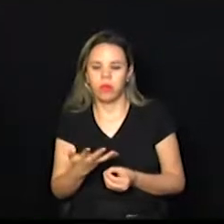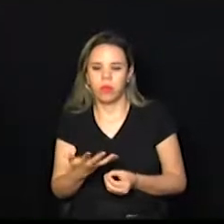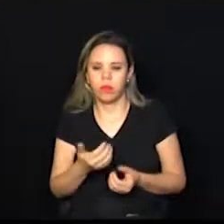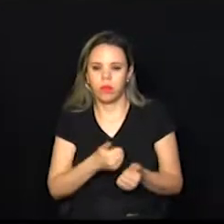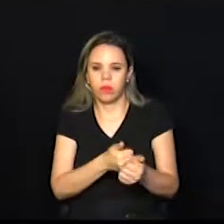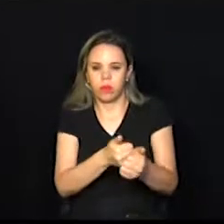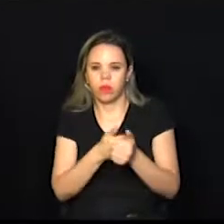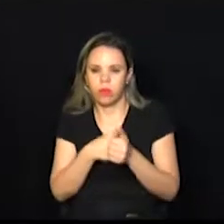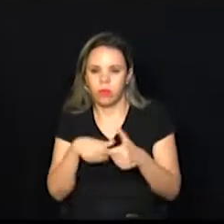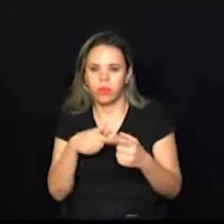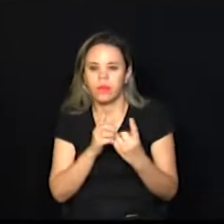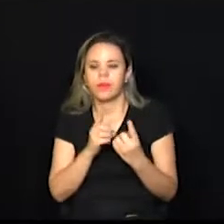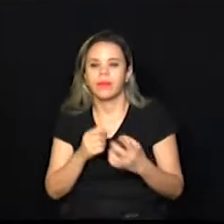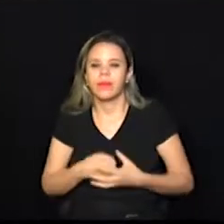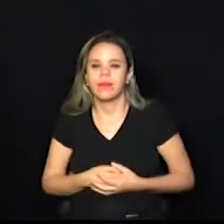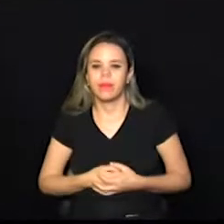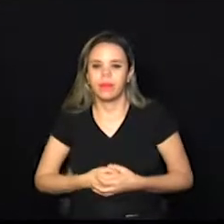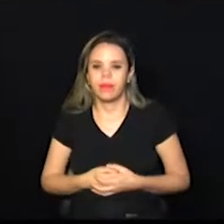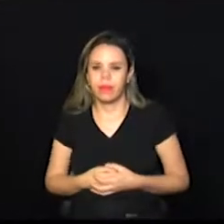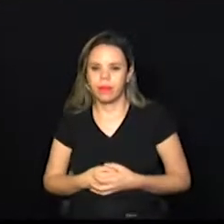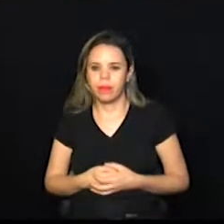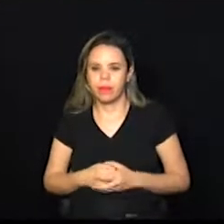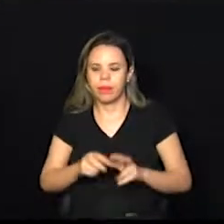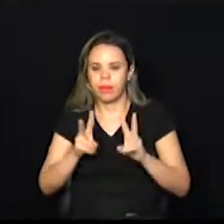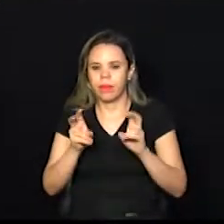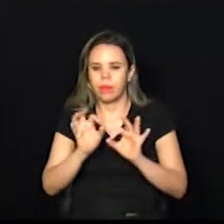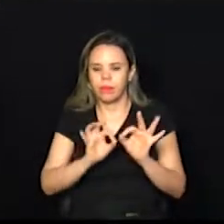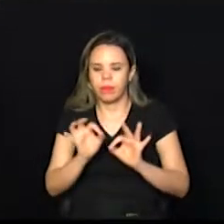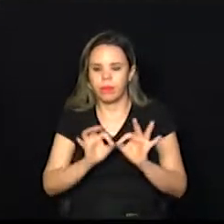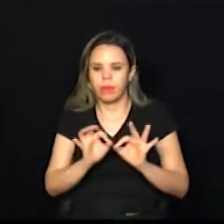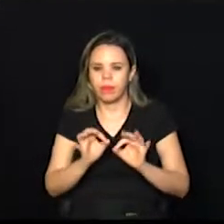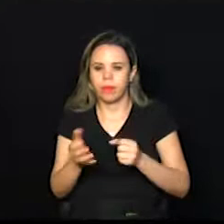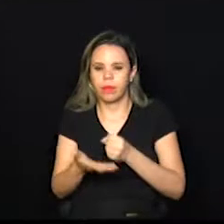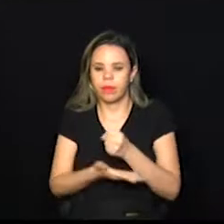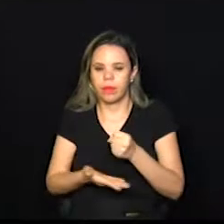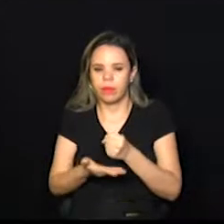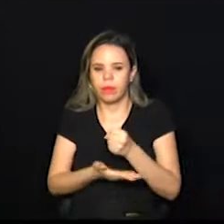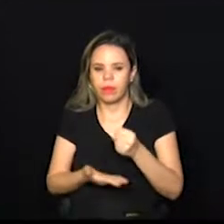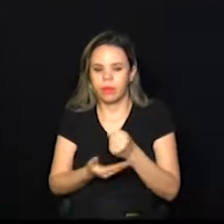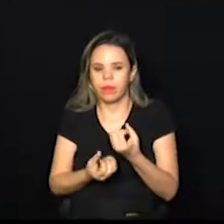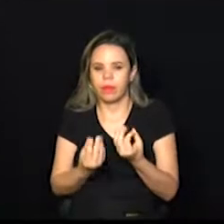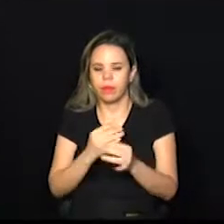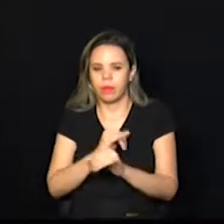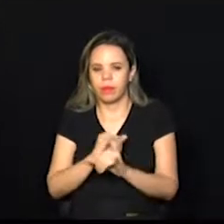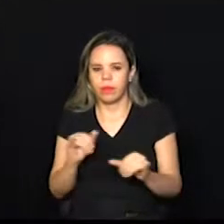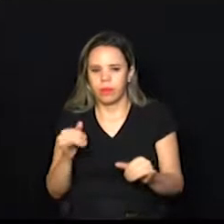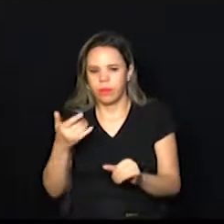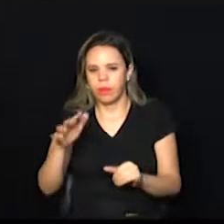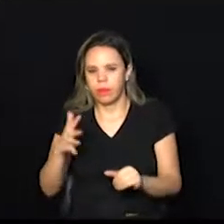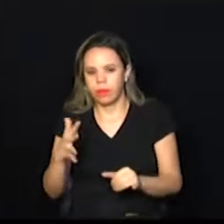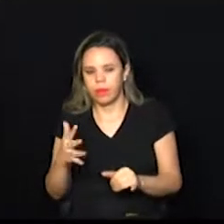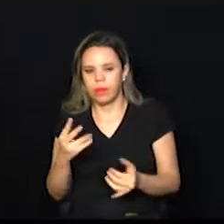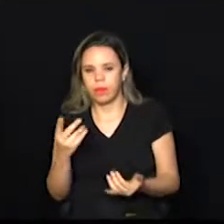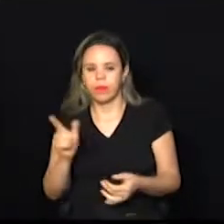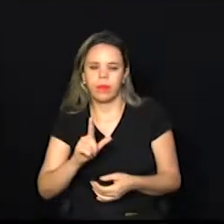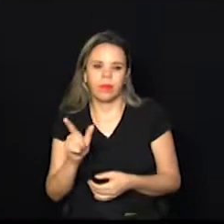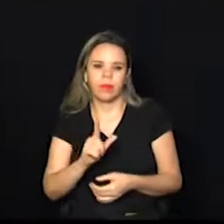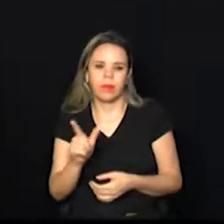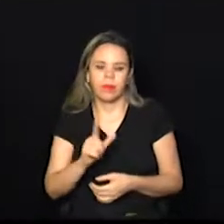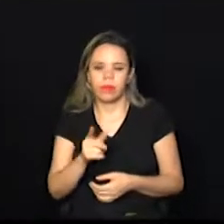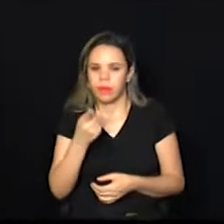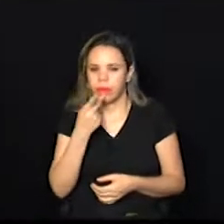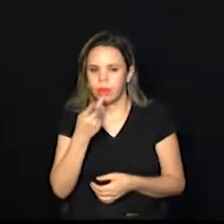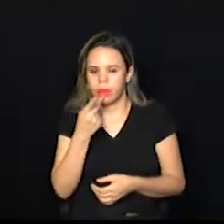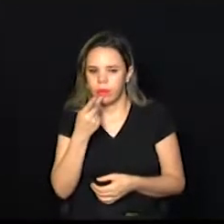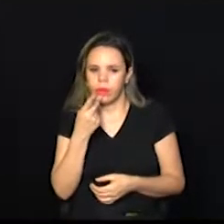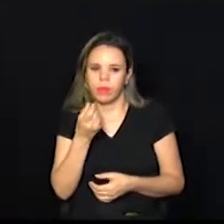acompanhamento de serviço. Tá? Relação à organização das bases de informação, vai mais ou menos na mesma lógica que a gente fala dos fluxos.